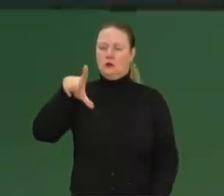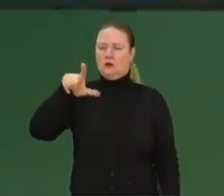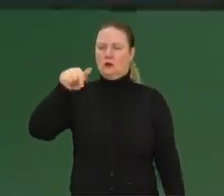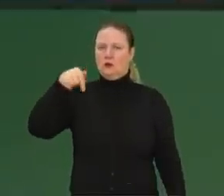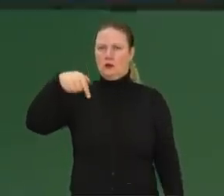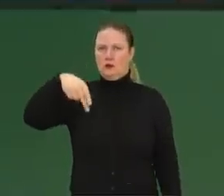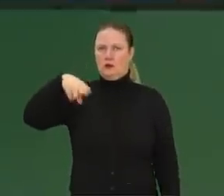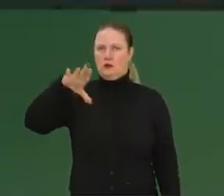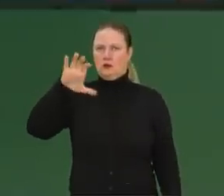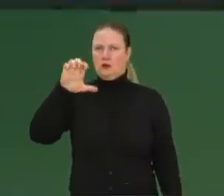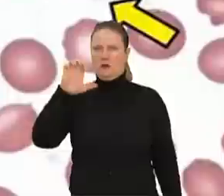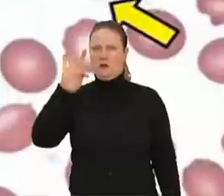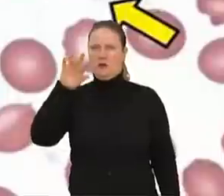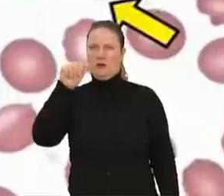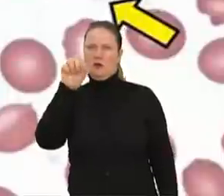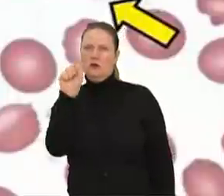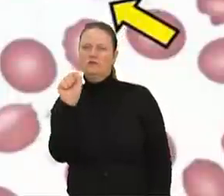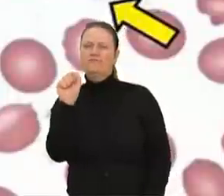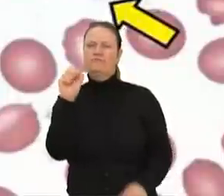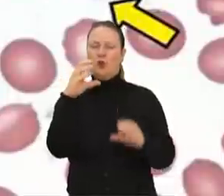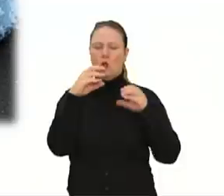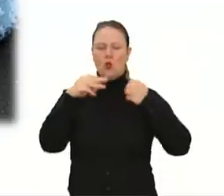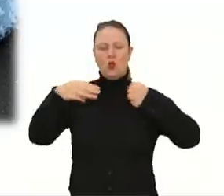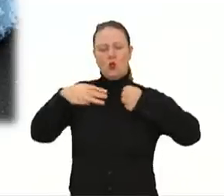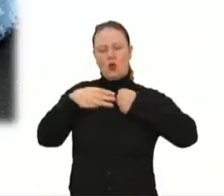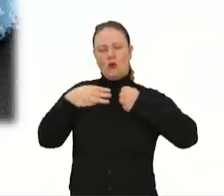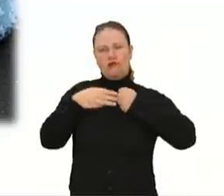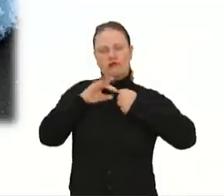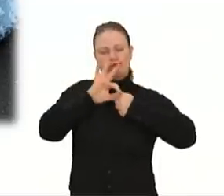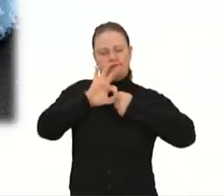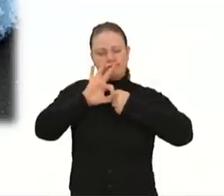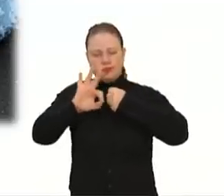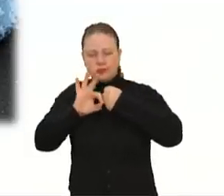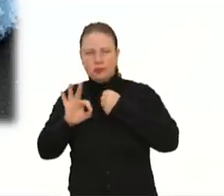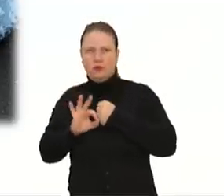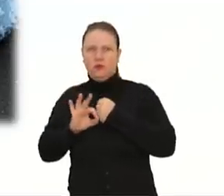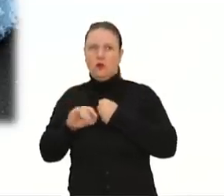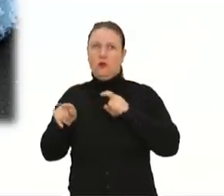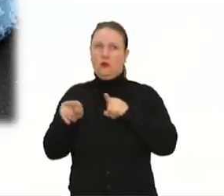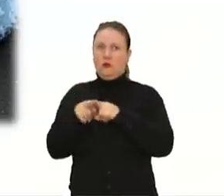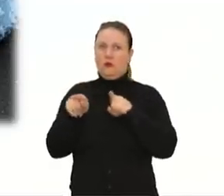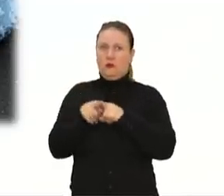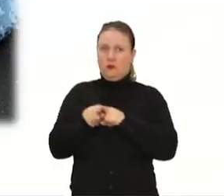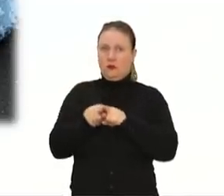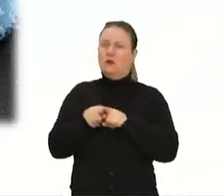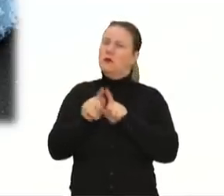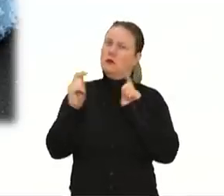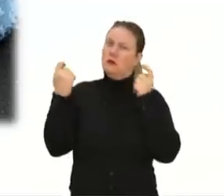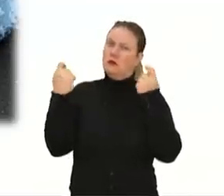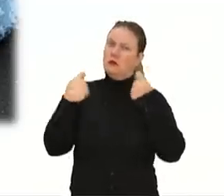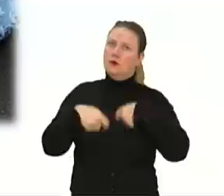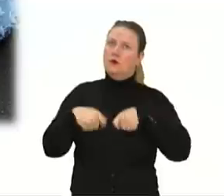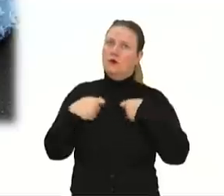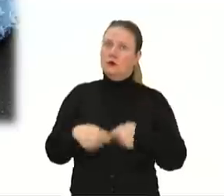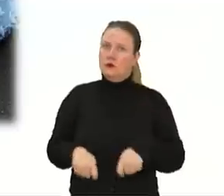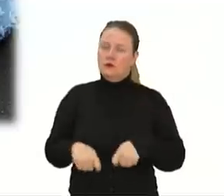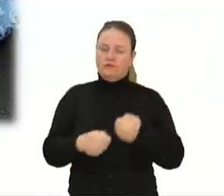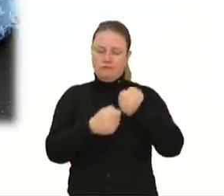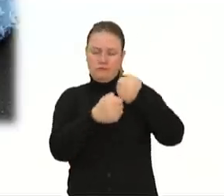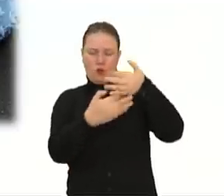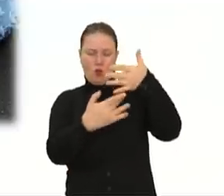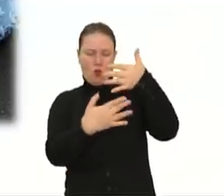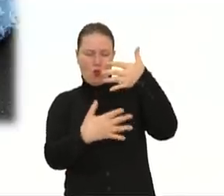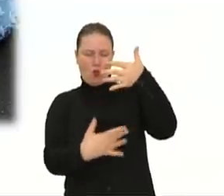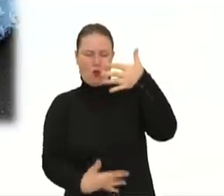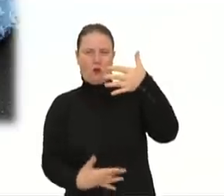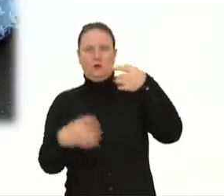Elas são fragmentos de células, né? E as plaquetas também têm que constar lá no hemograma. Por